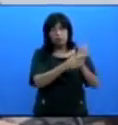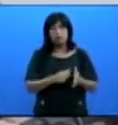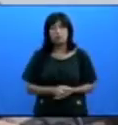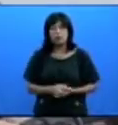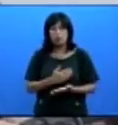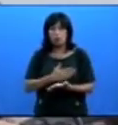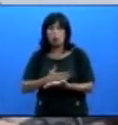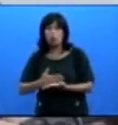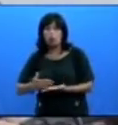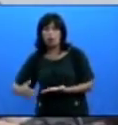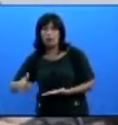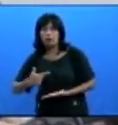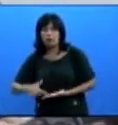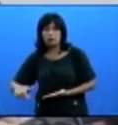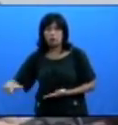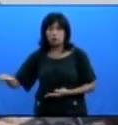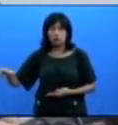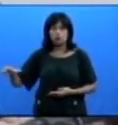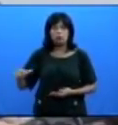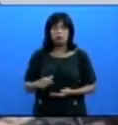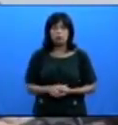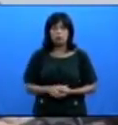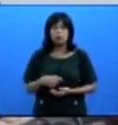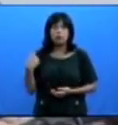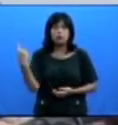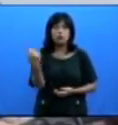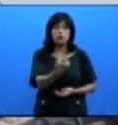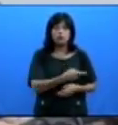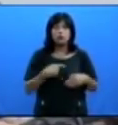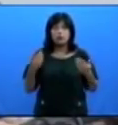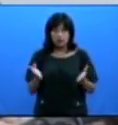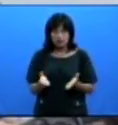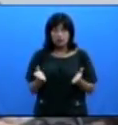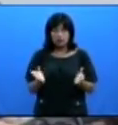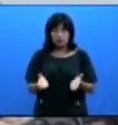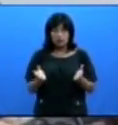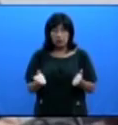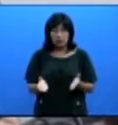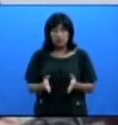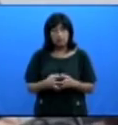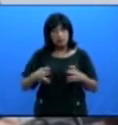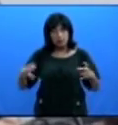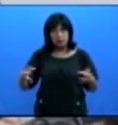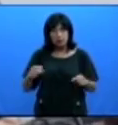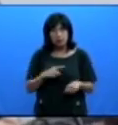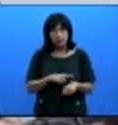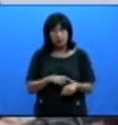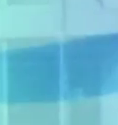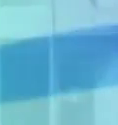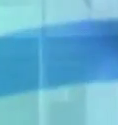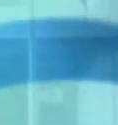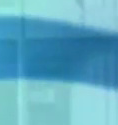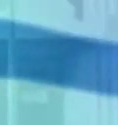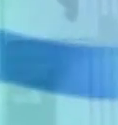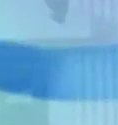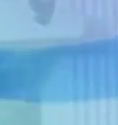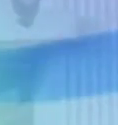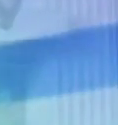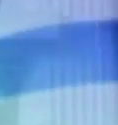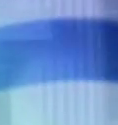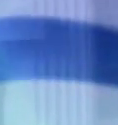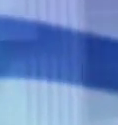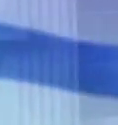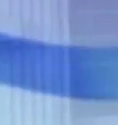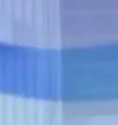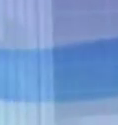sequência, como há o número regimental, nós passamos agora ao grande expediente.